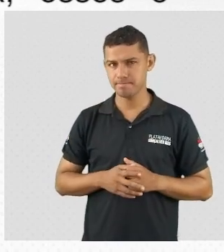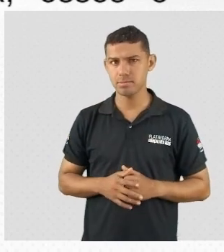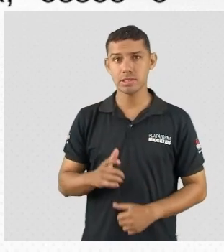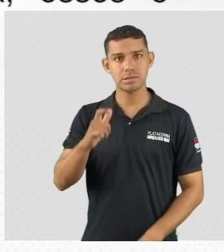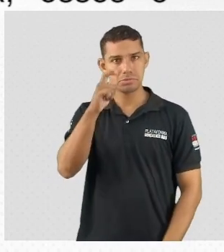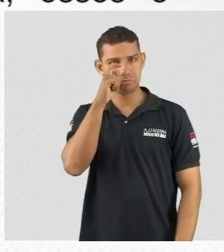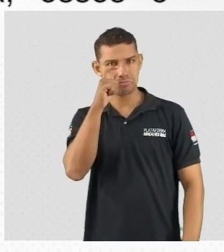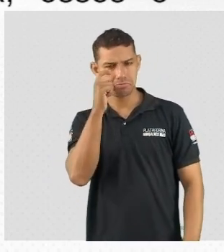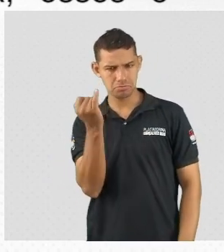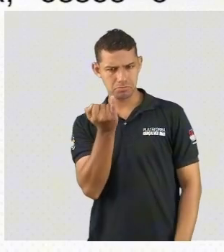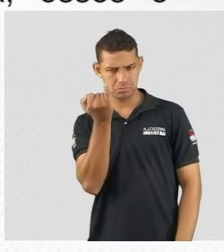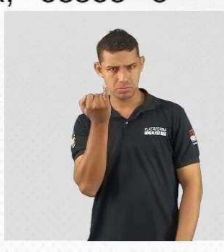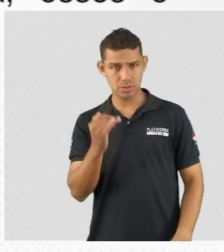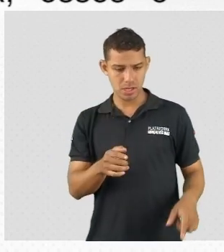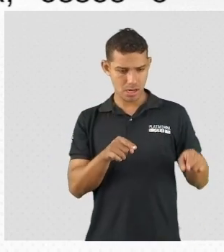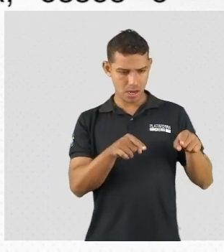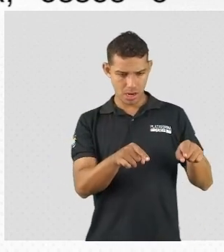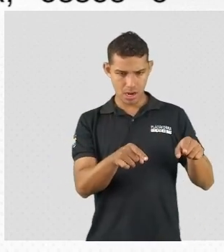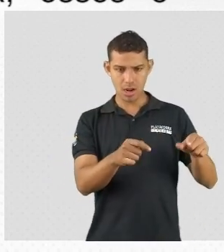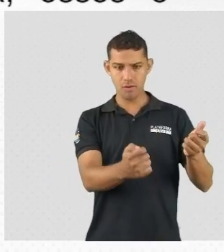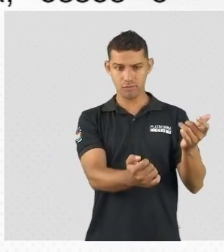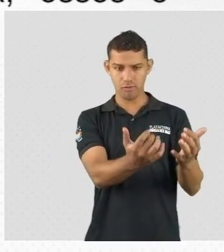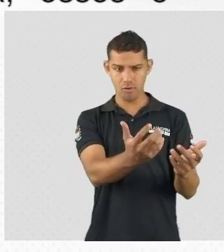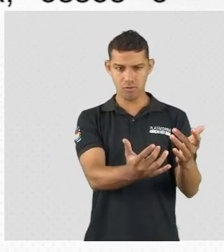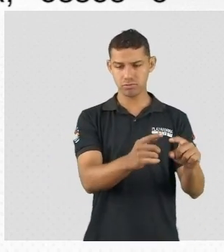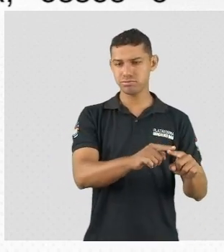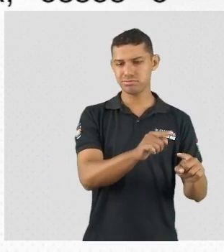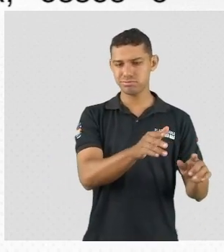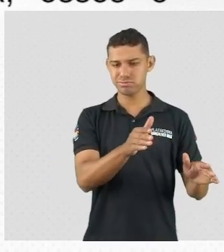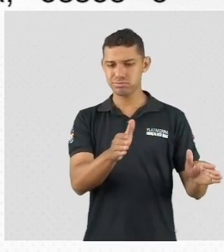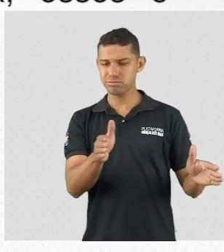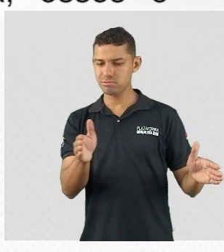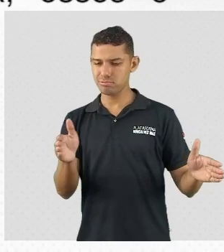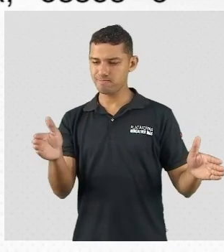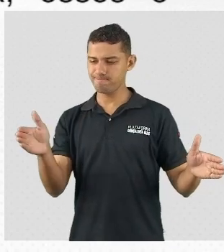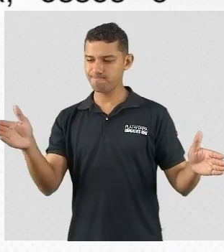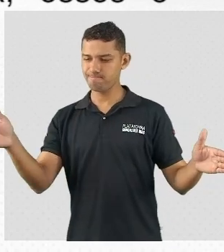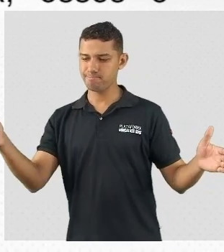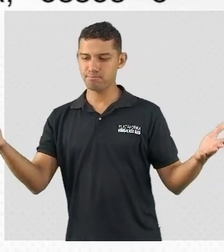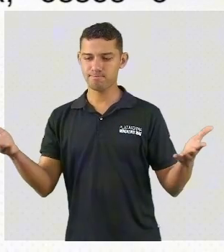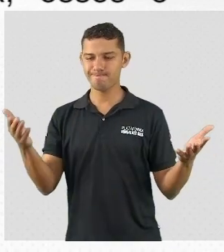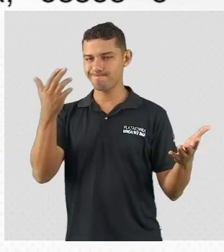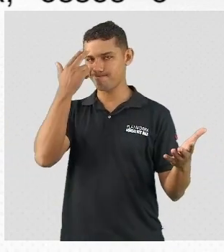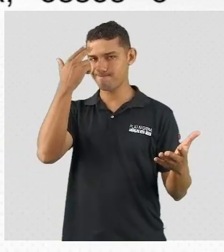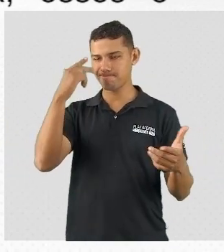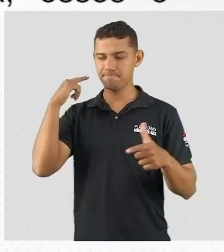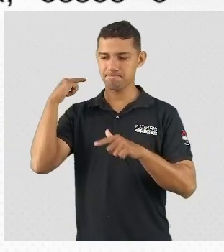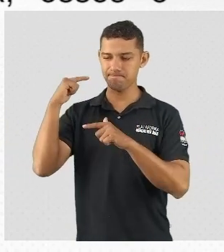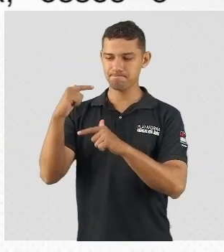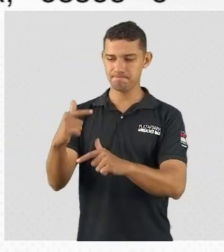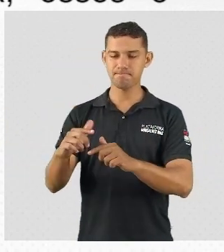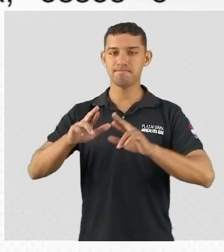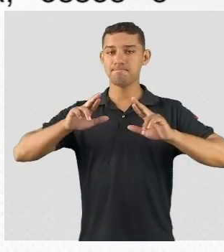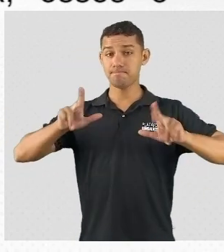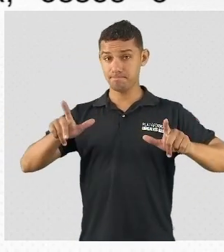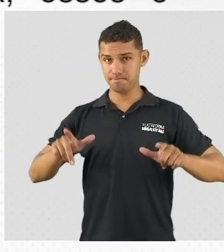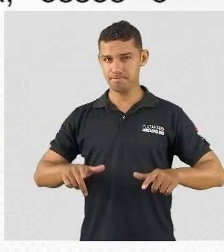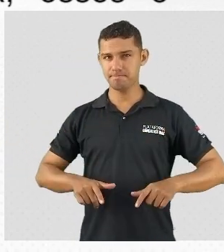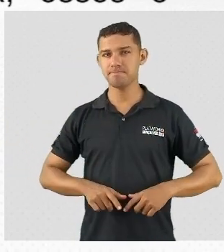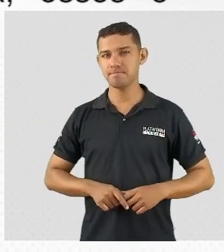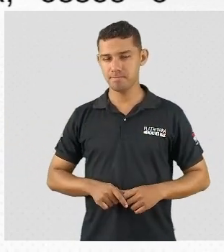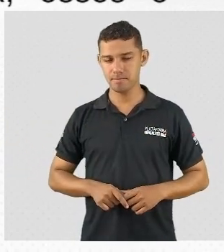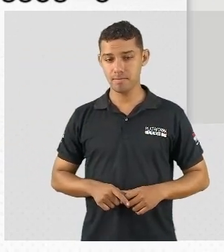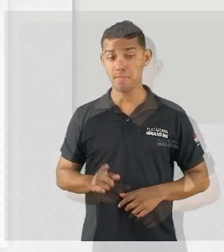a utilização do mesmo elemento que é o fogo em tempos cronológicos e tempos históricos diferentes. Tá? Isso aqui